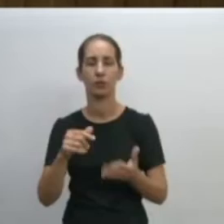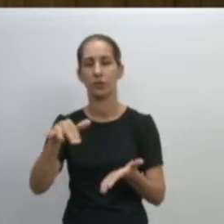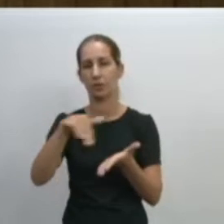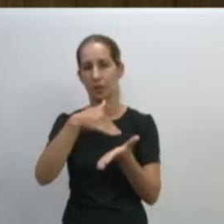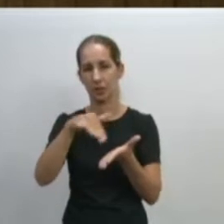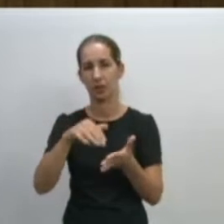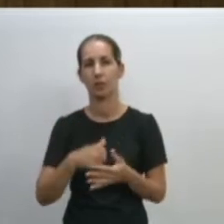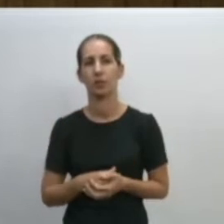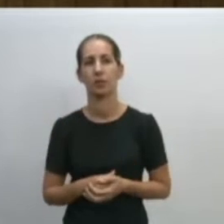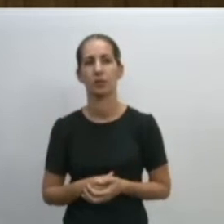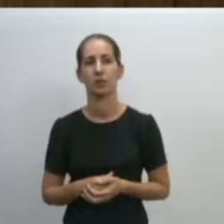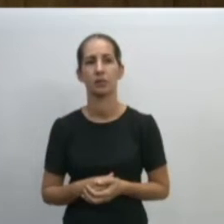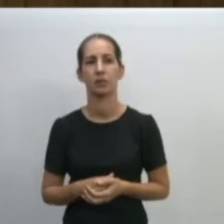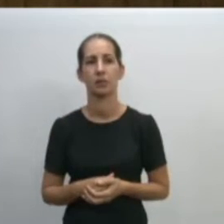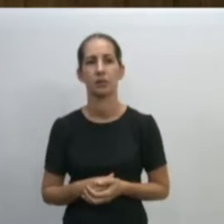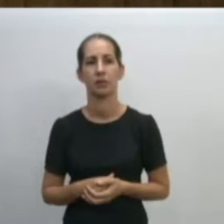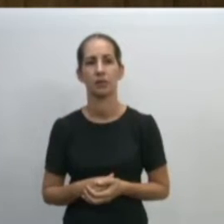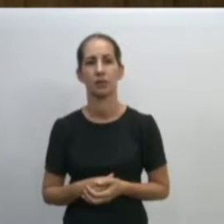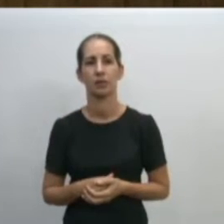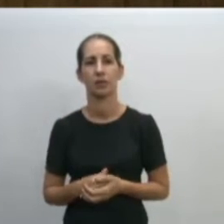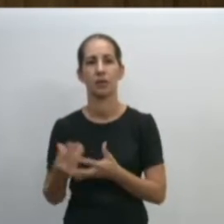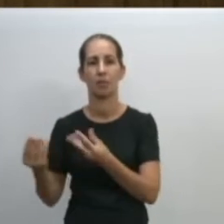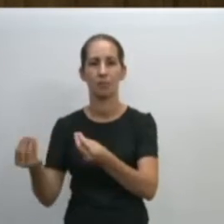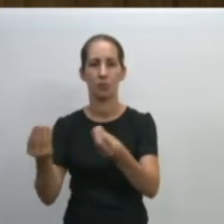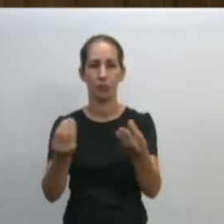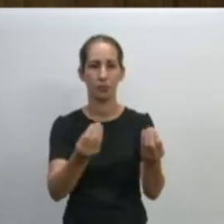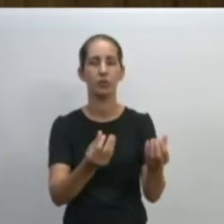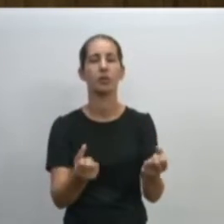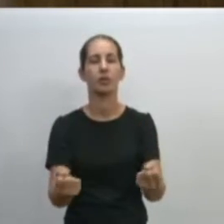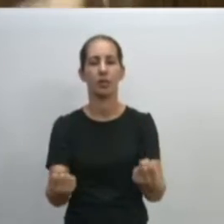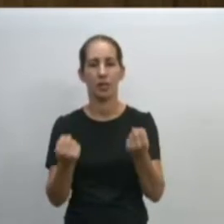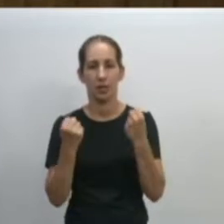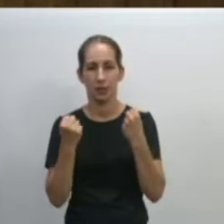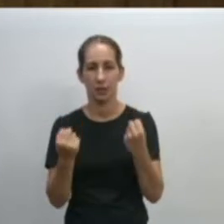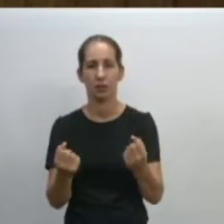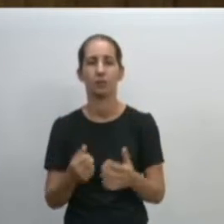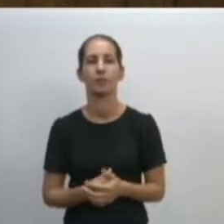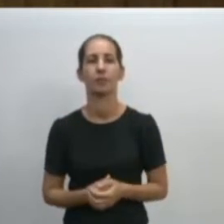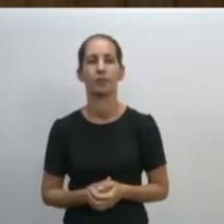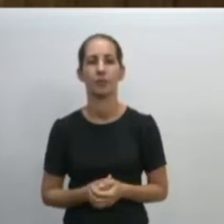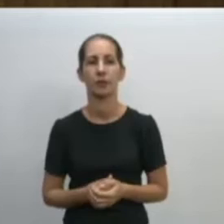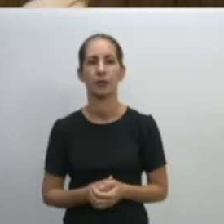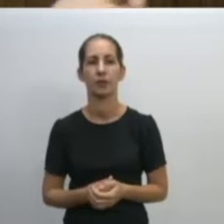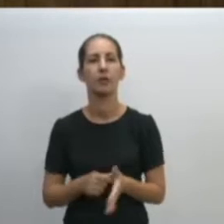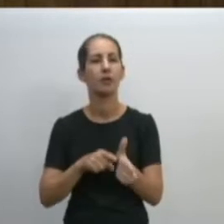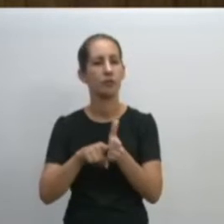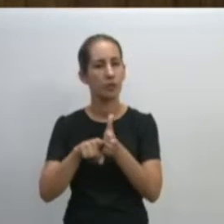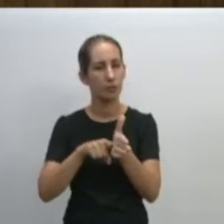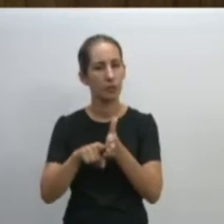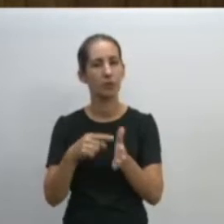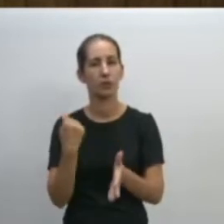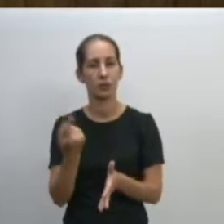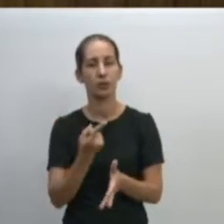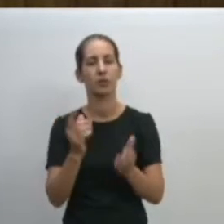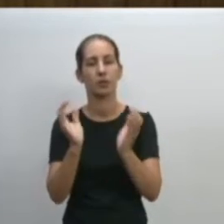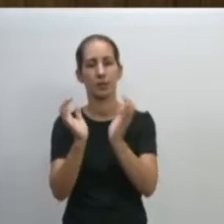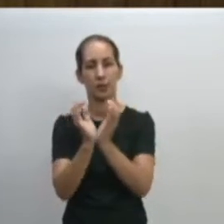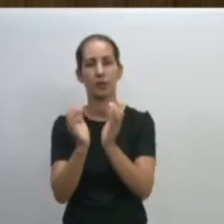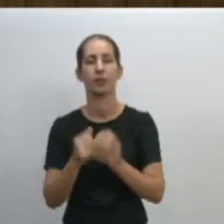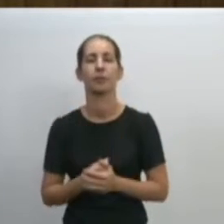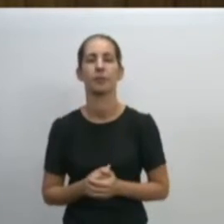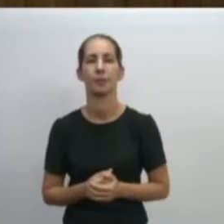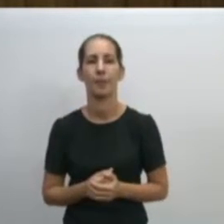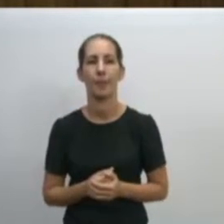que está repleta, né, de academias da terceira idade. Foi, inclusive, averiguado pela nossa equipe do